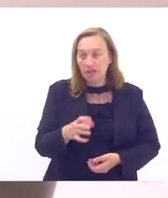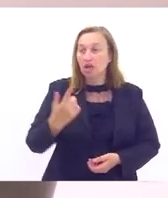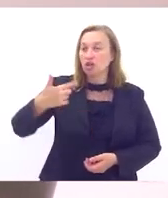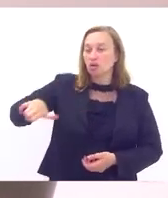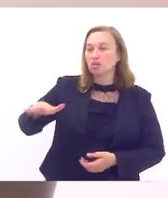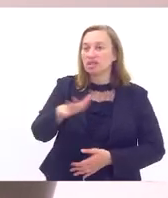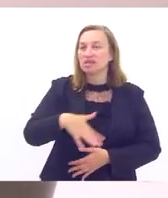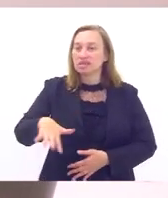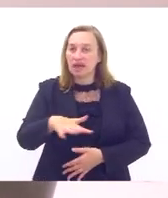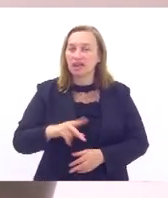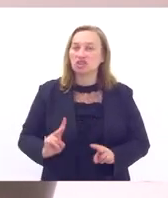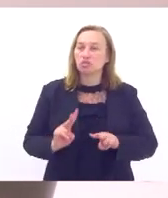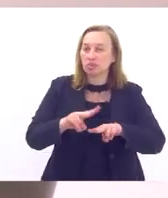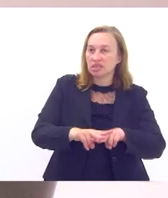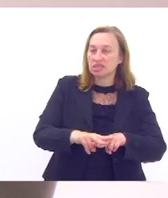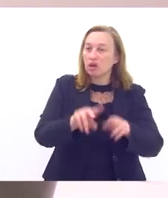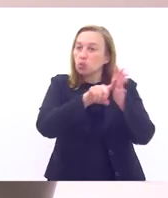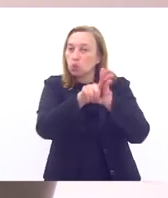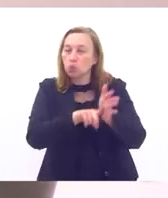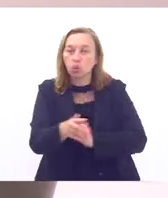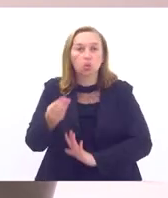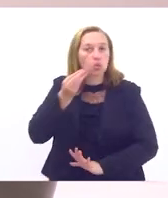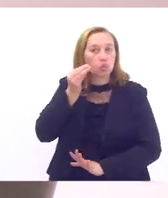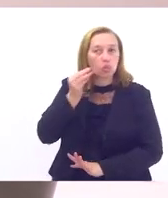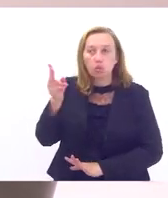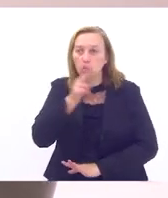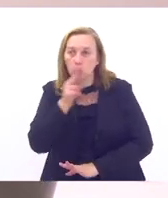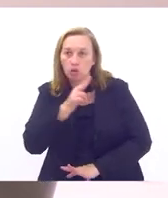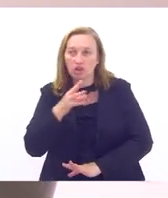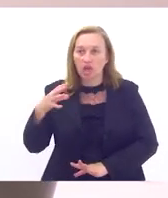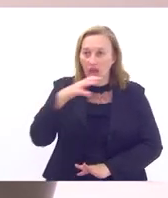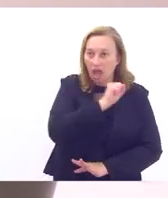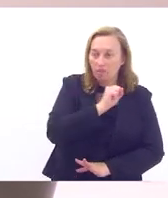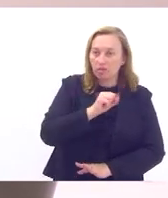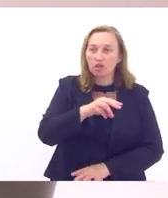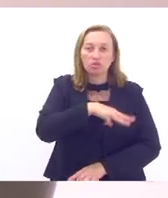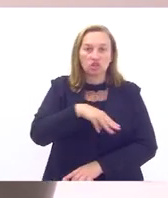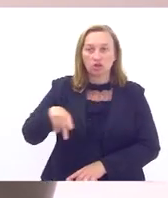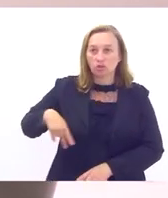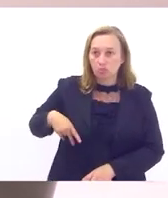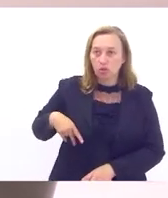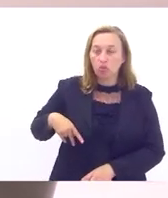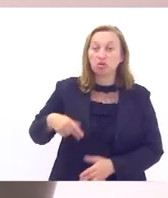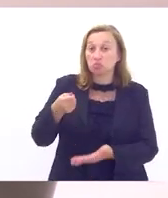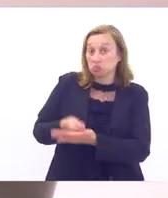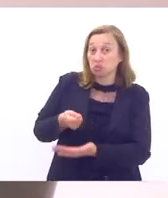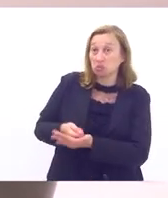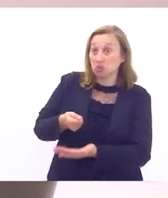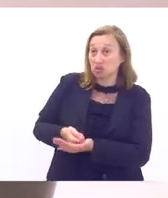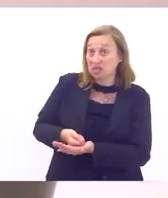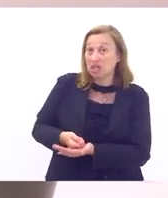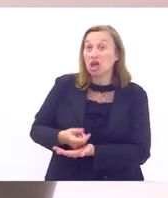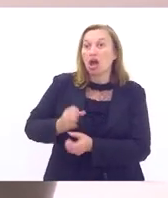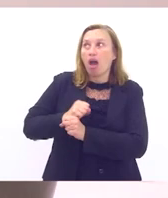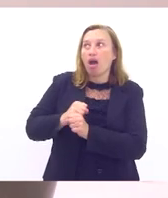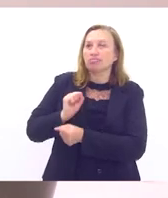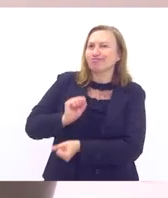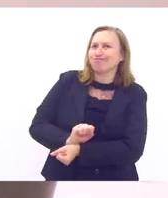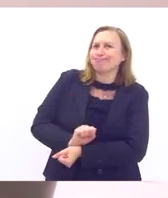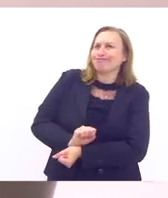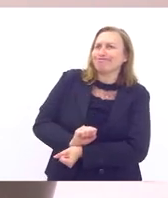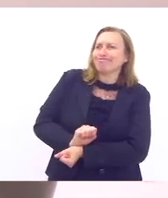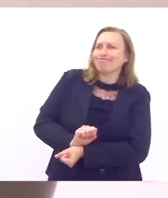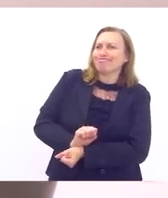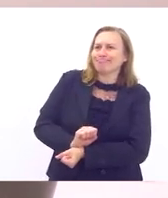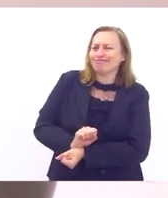unidades prisionais, realizando os exames de teste rápido molecular, e só porque o Ministério Público assim exigiu, porque passou anos, né, passou